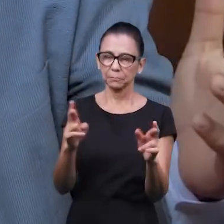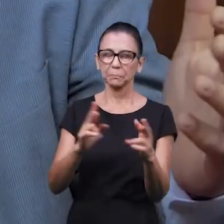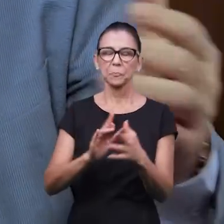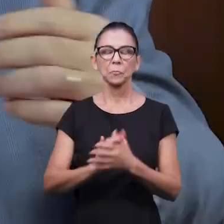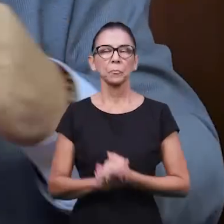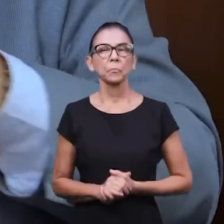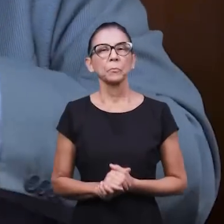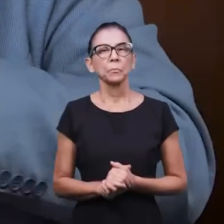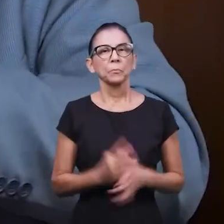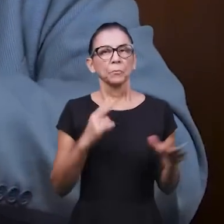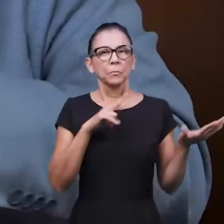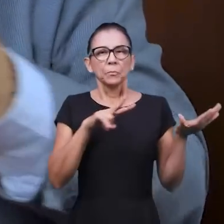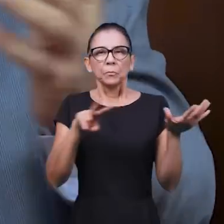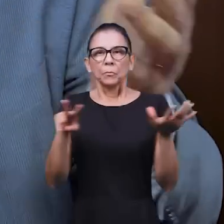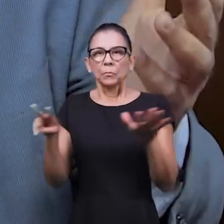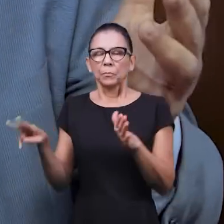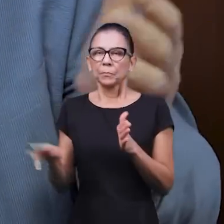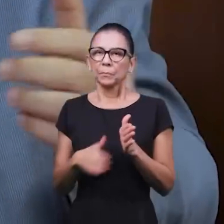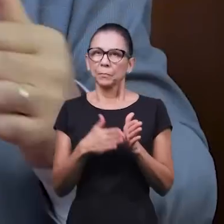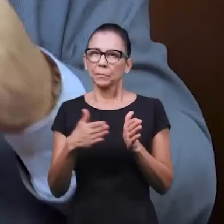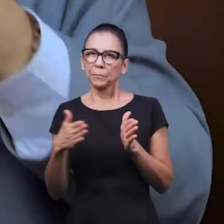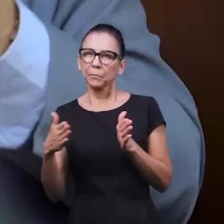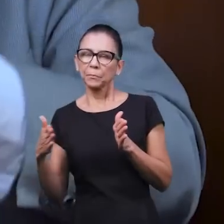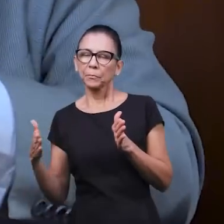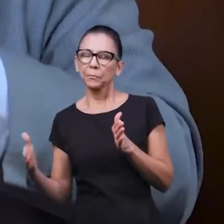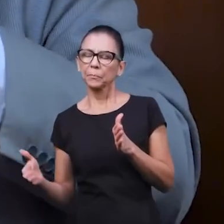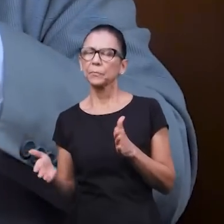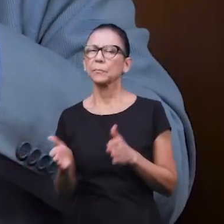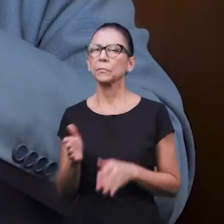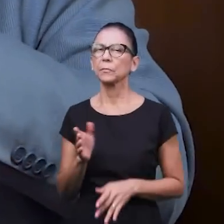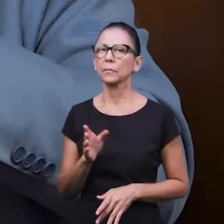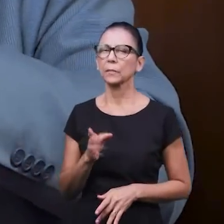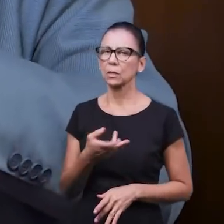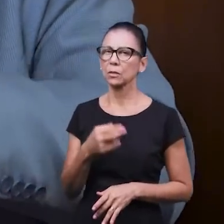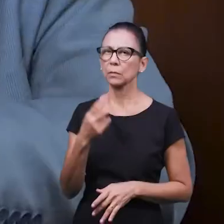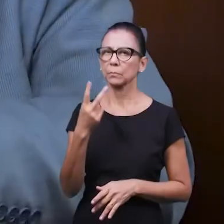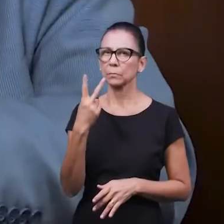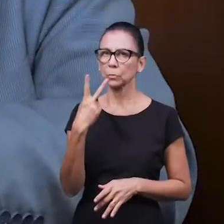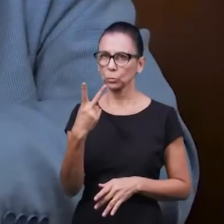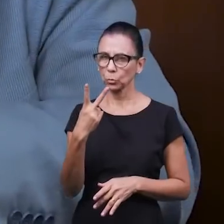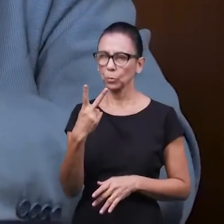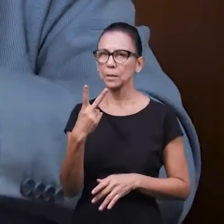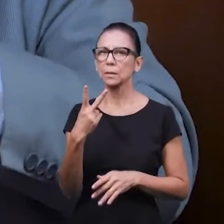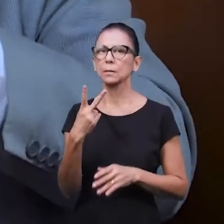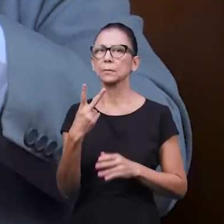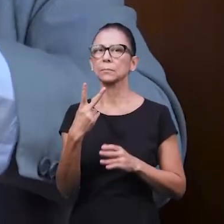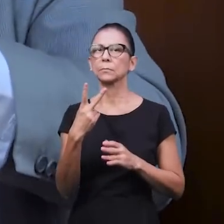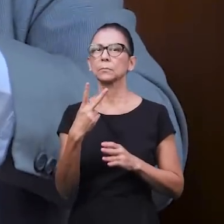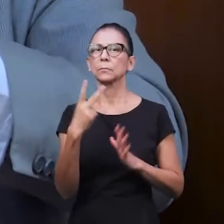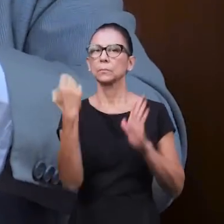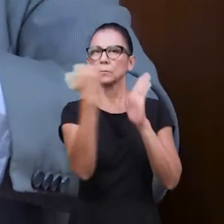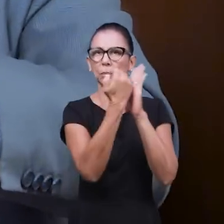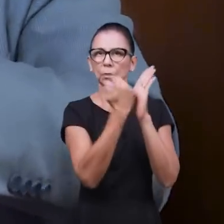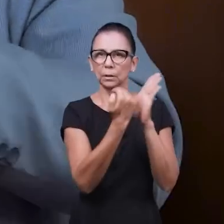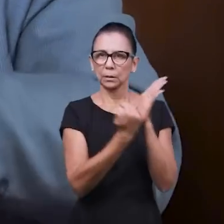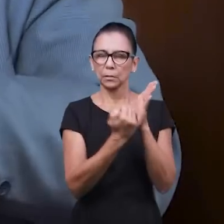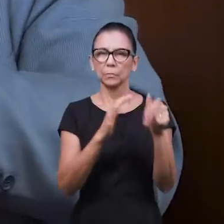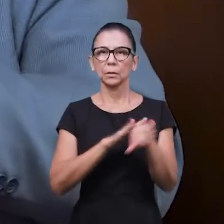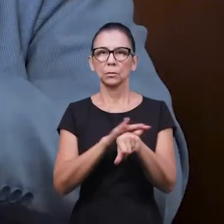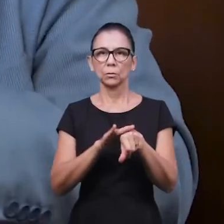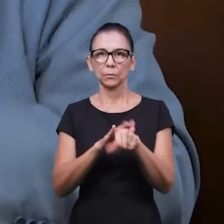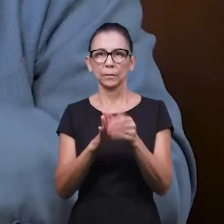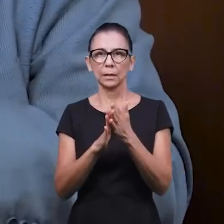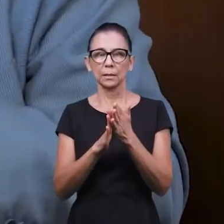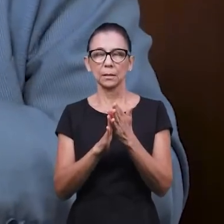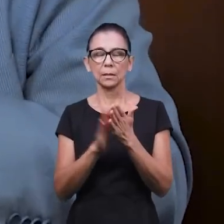desse assunto ao longo dessas semanas. Começamos, já houve 2 edições do Conversas Bíblicas. Se você não assistiu, eu recomendo que